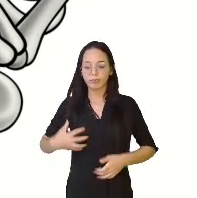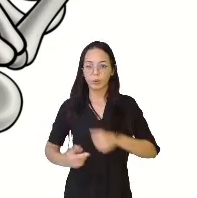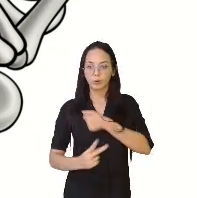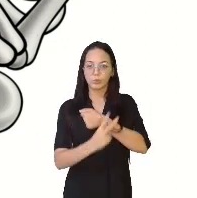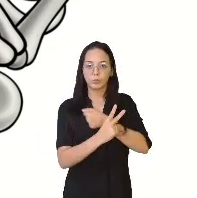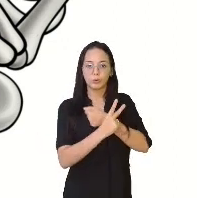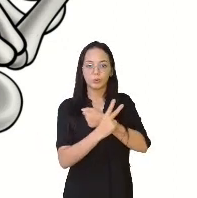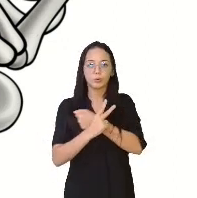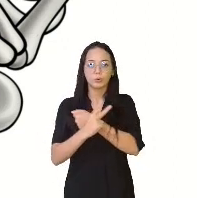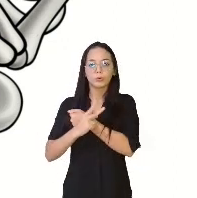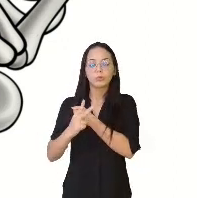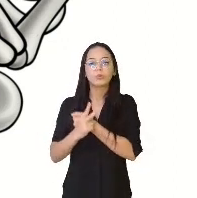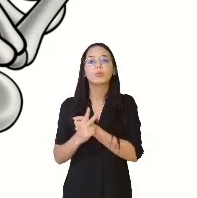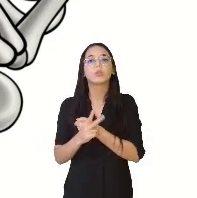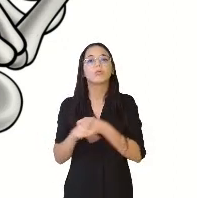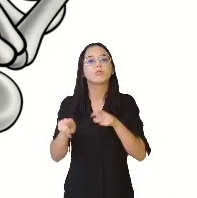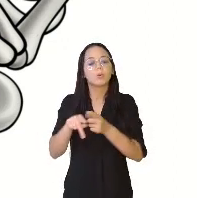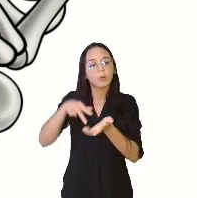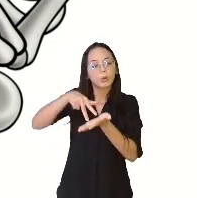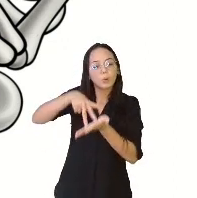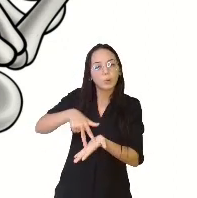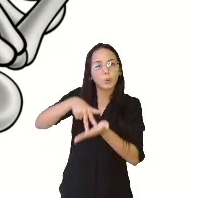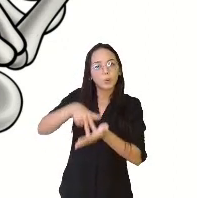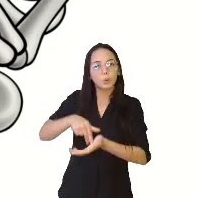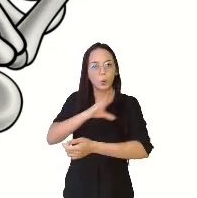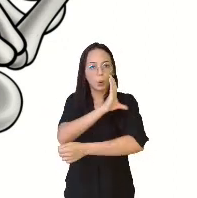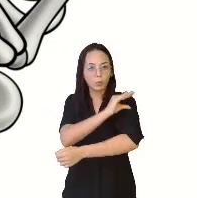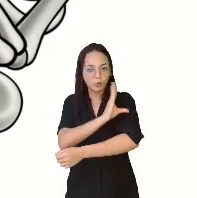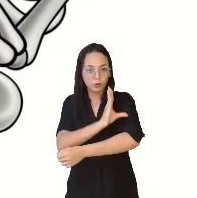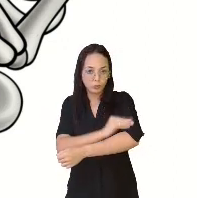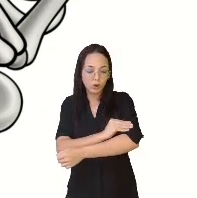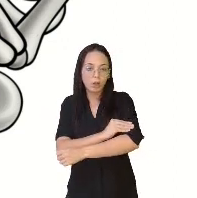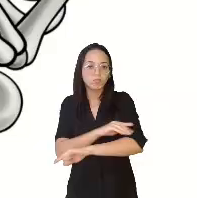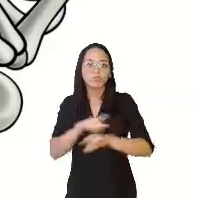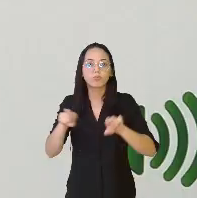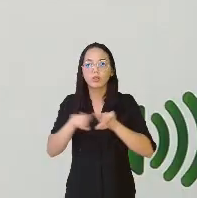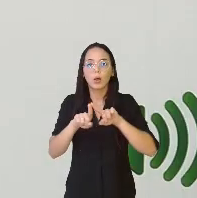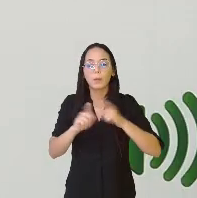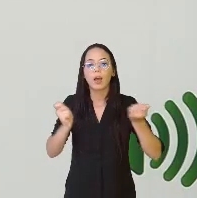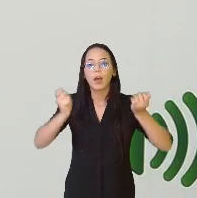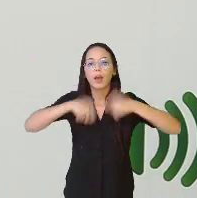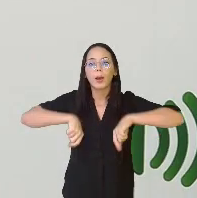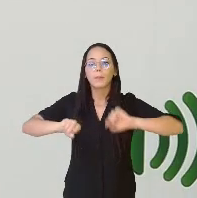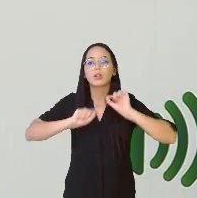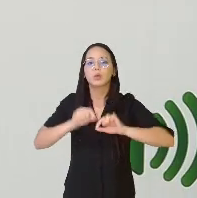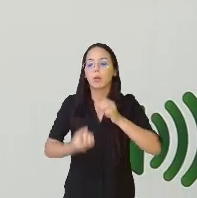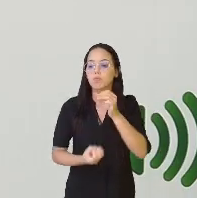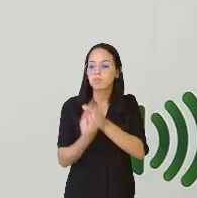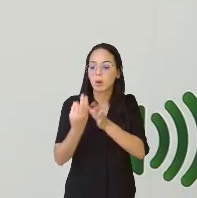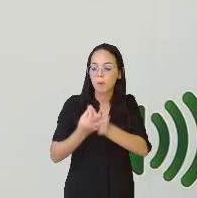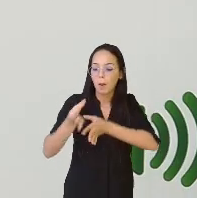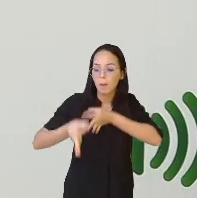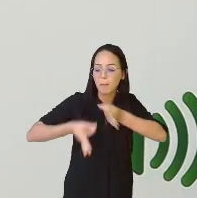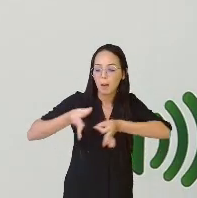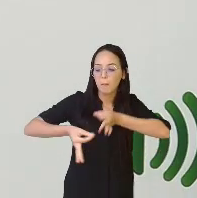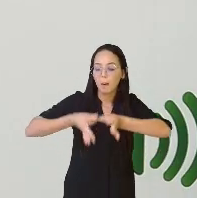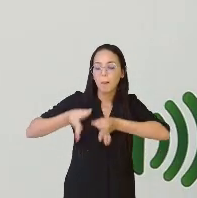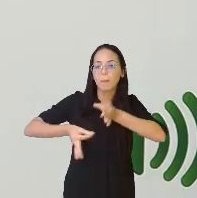órgãos internos, sustentar os músculos. Além disso, ele é capaz de produzir células